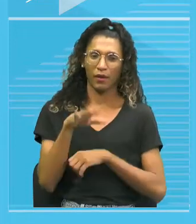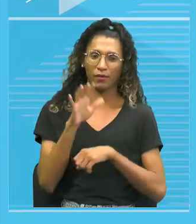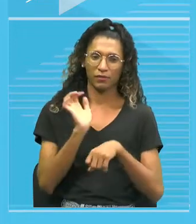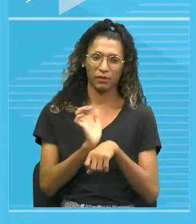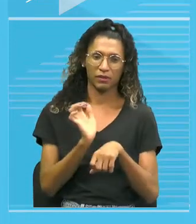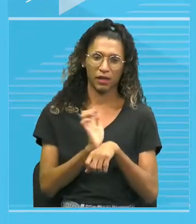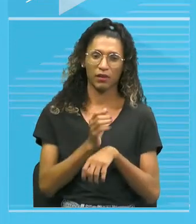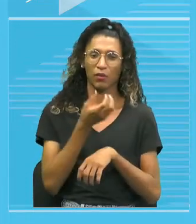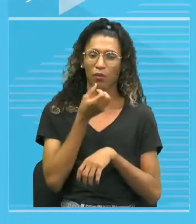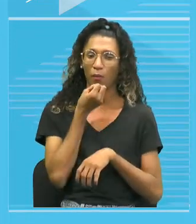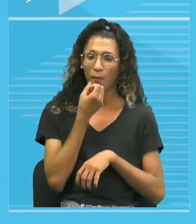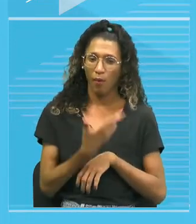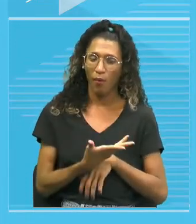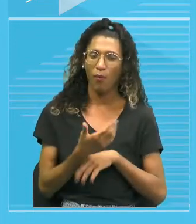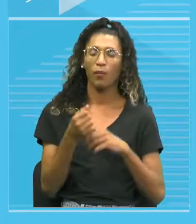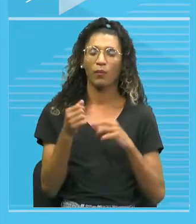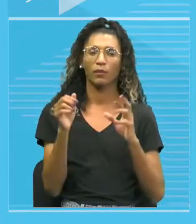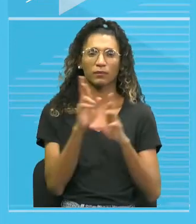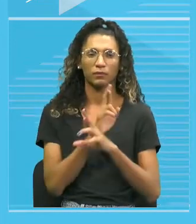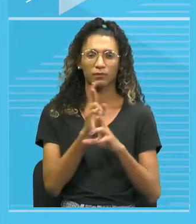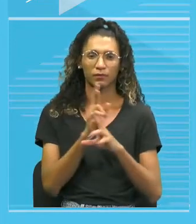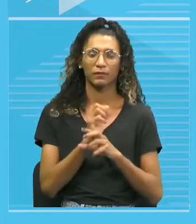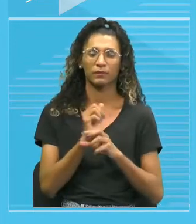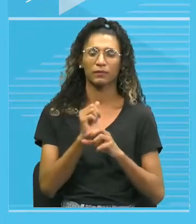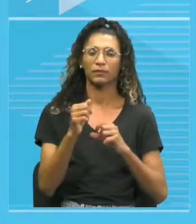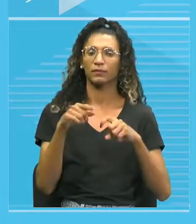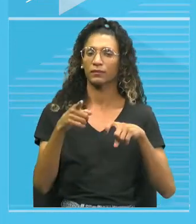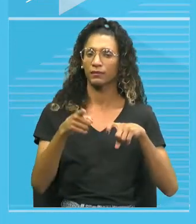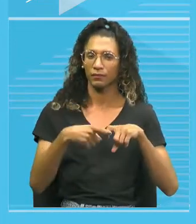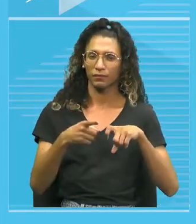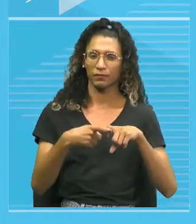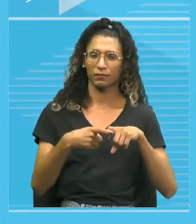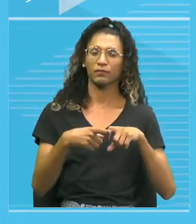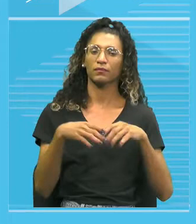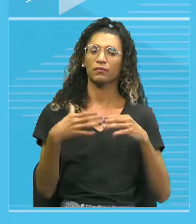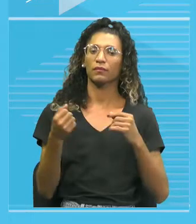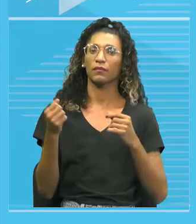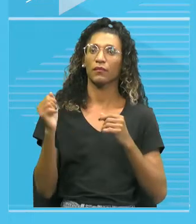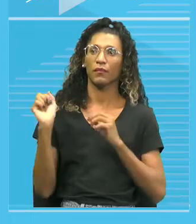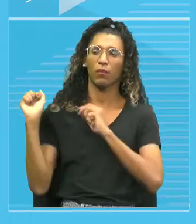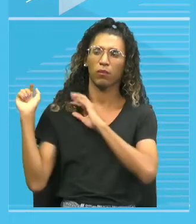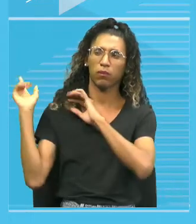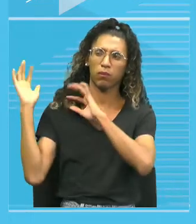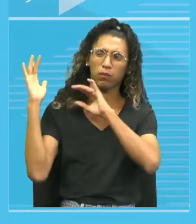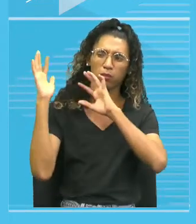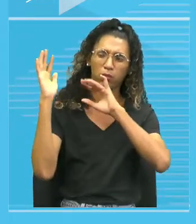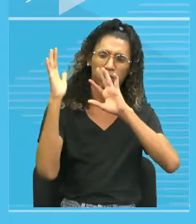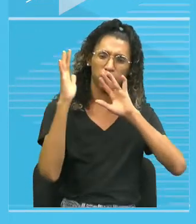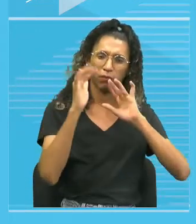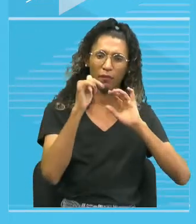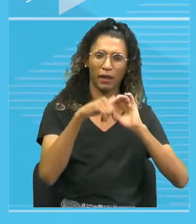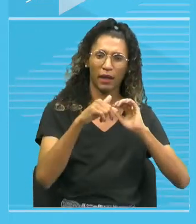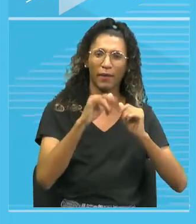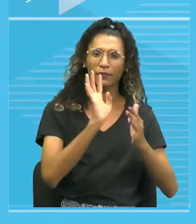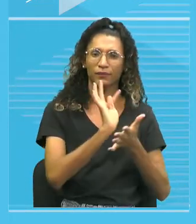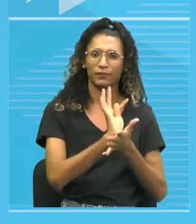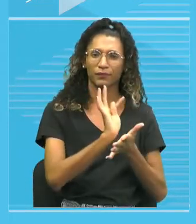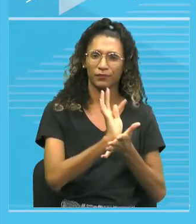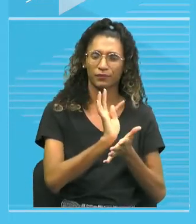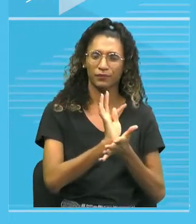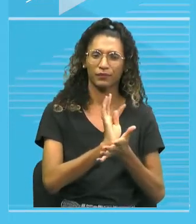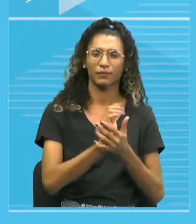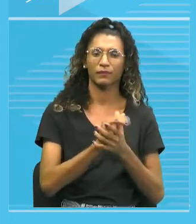que diz respeito à medicina. A quantidade de pessoas que vêm para cá, para o Piauí, para Teresina em